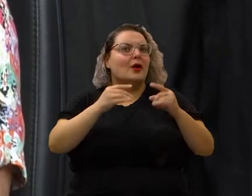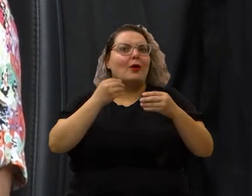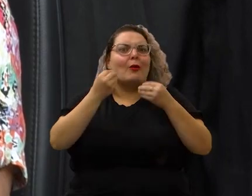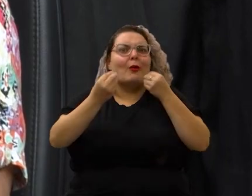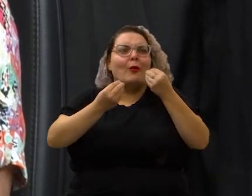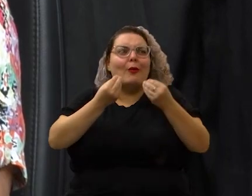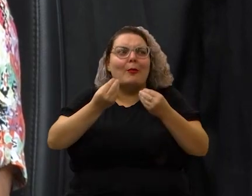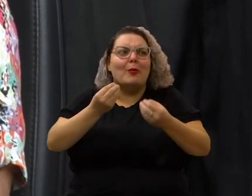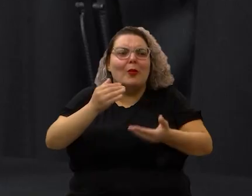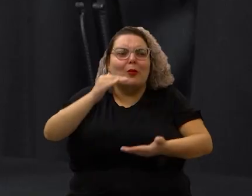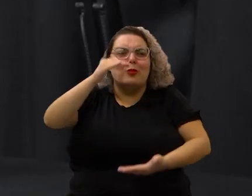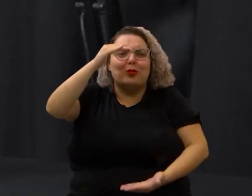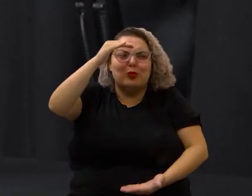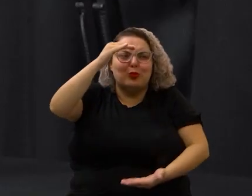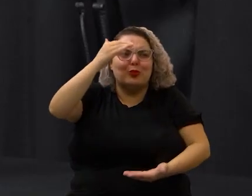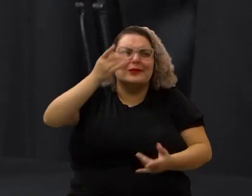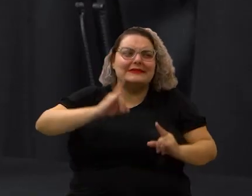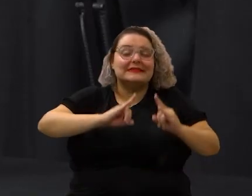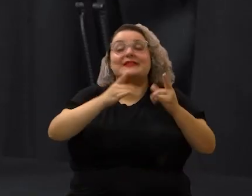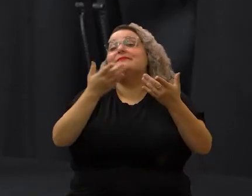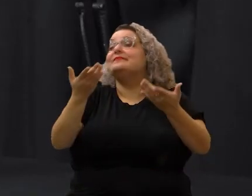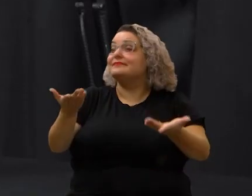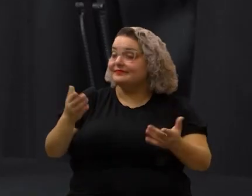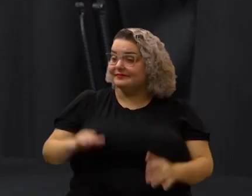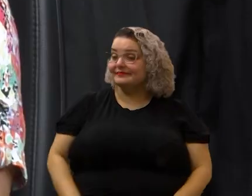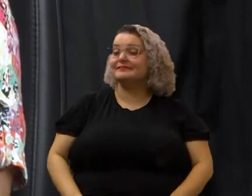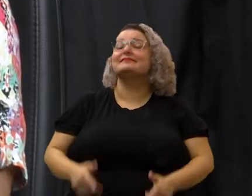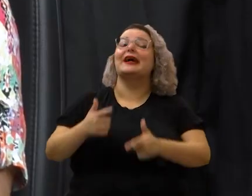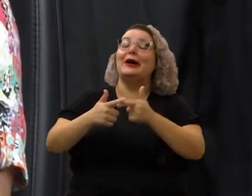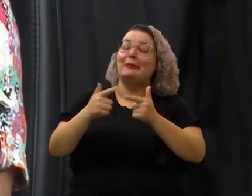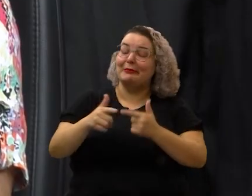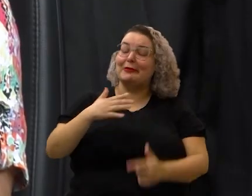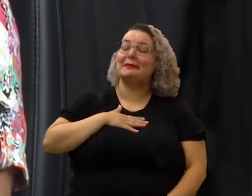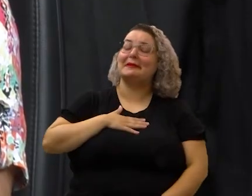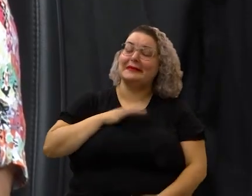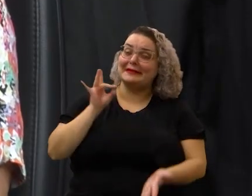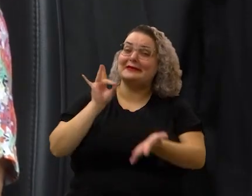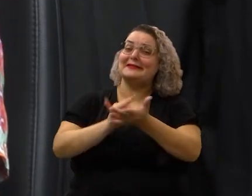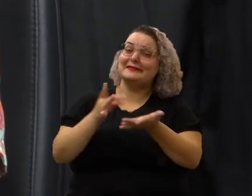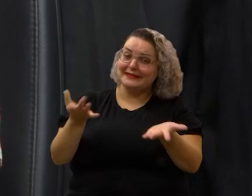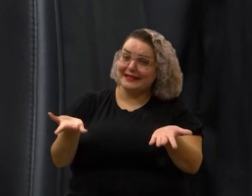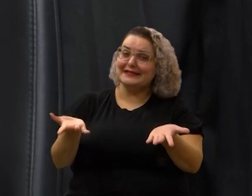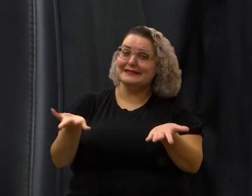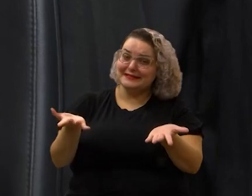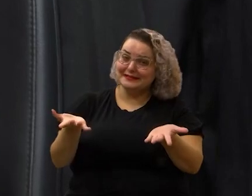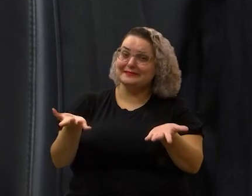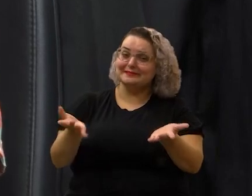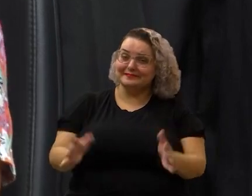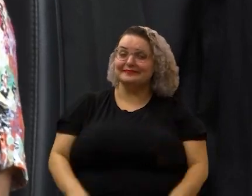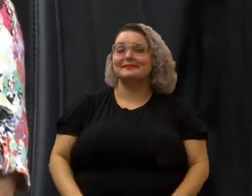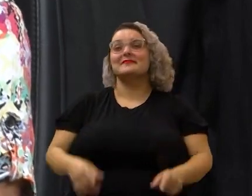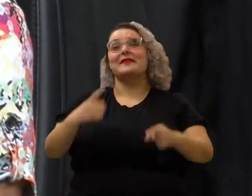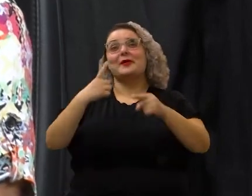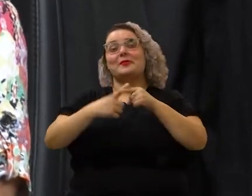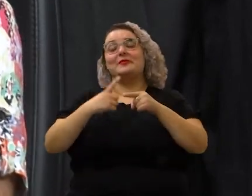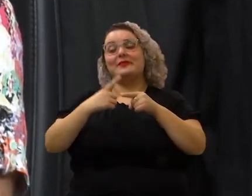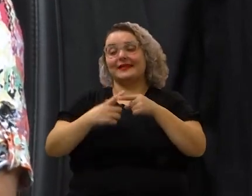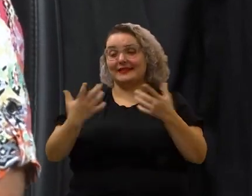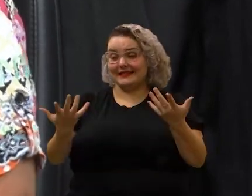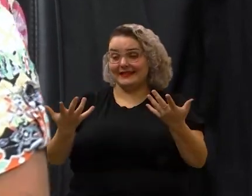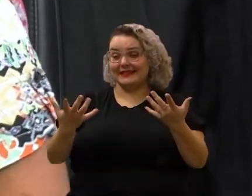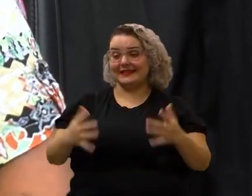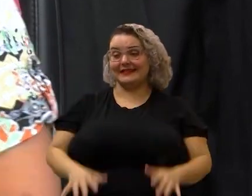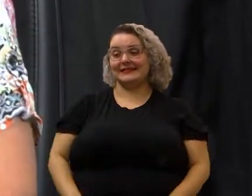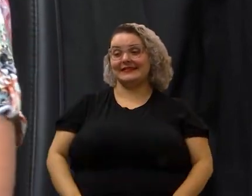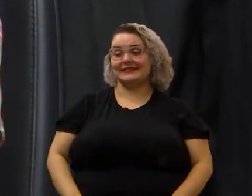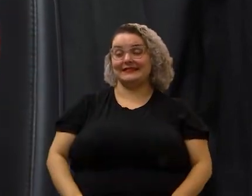apartamento. E como tem um cachorro grande desse em apartamento? Então, isso tá sendo um problema pra mim, na verdade, vida. Porque eu